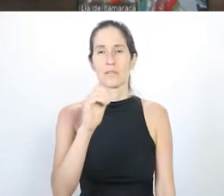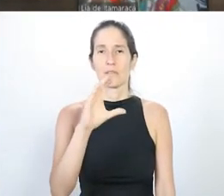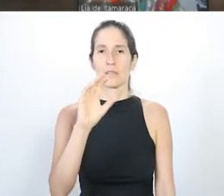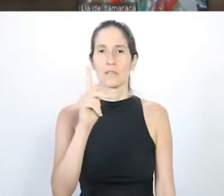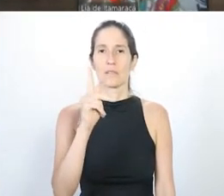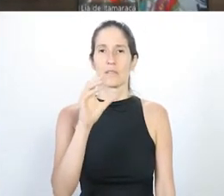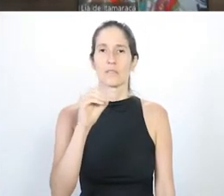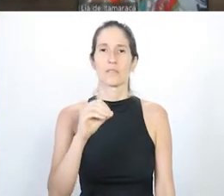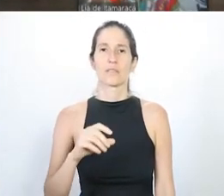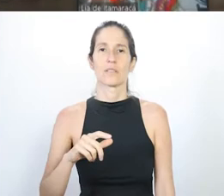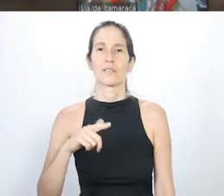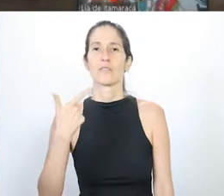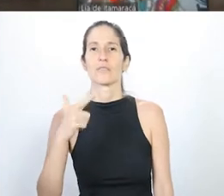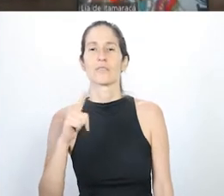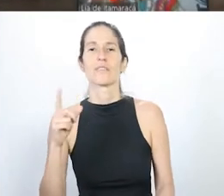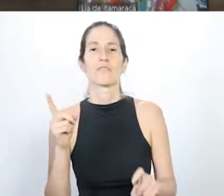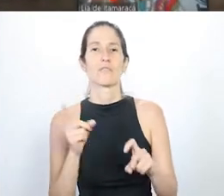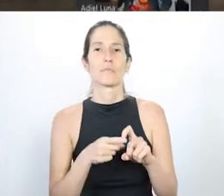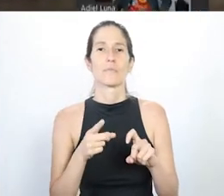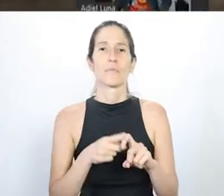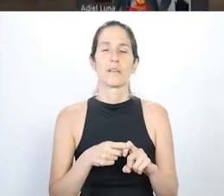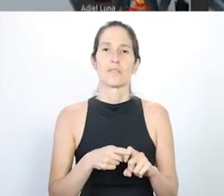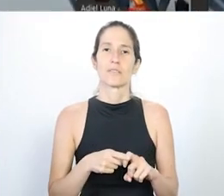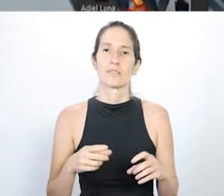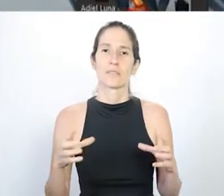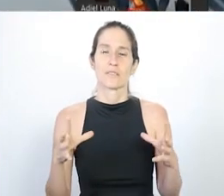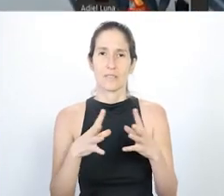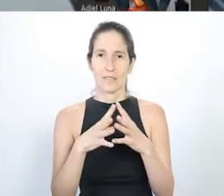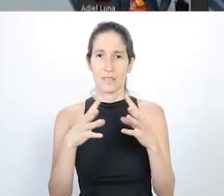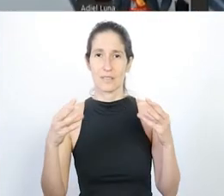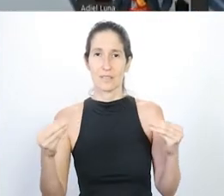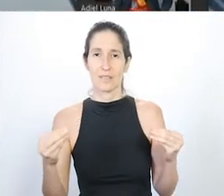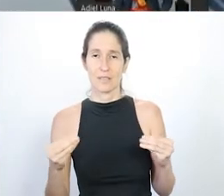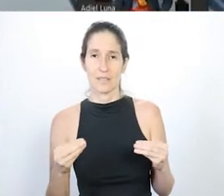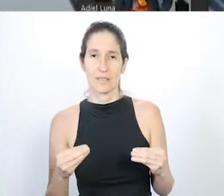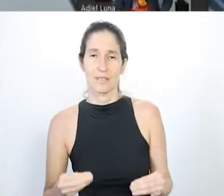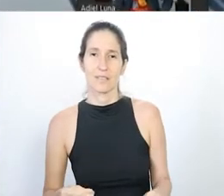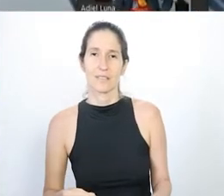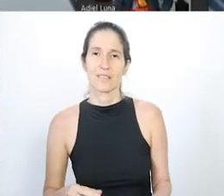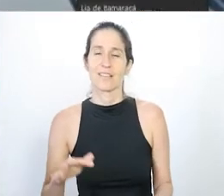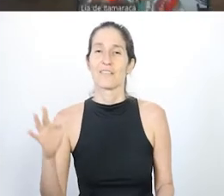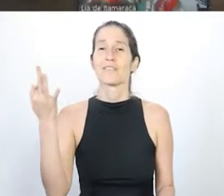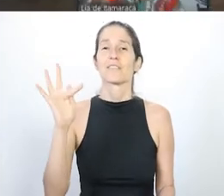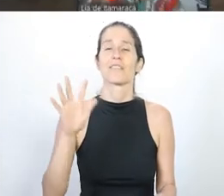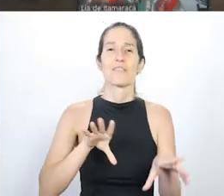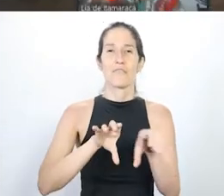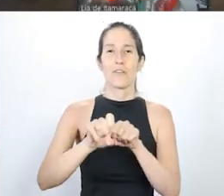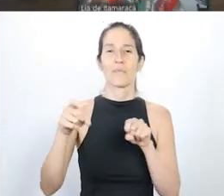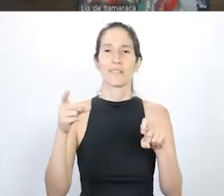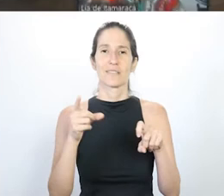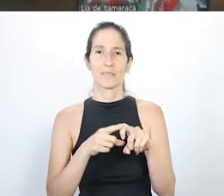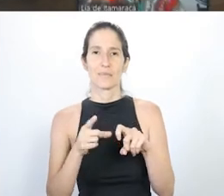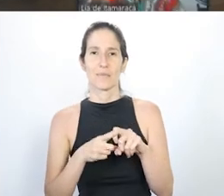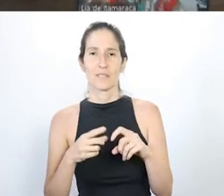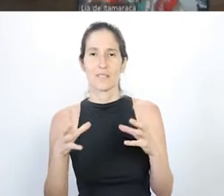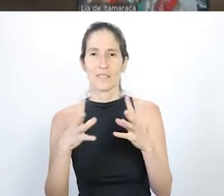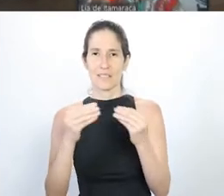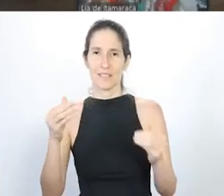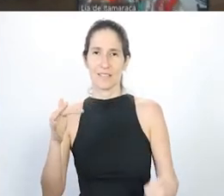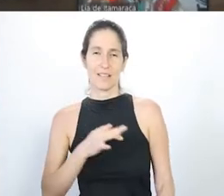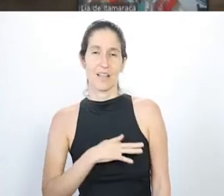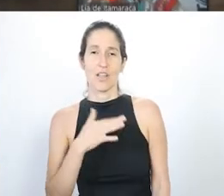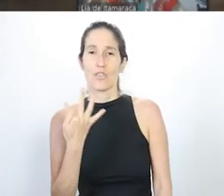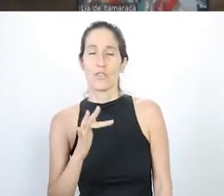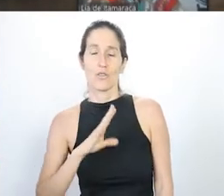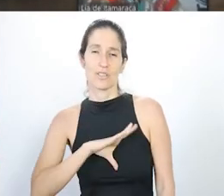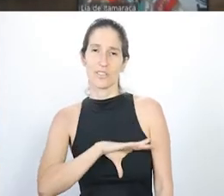que não teve escola que formasse doutor para curar do mal de amor, né? E isso é